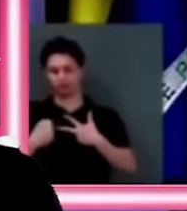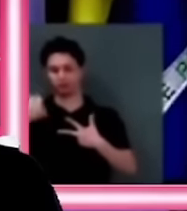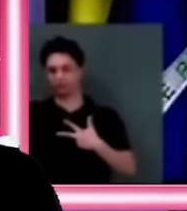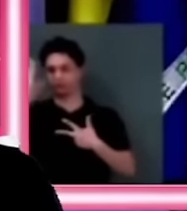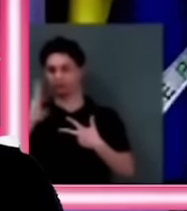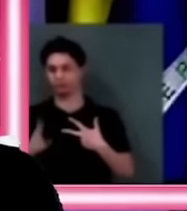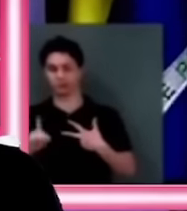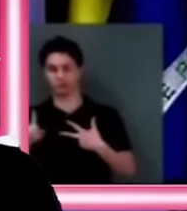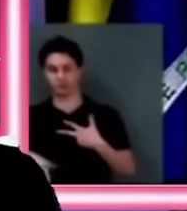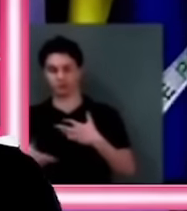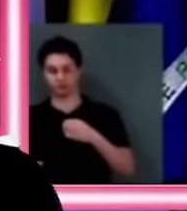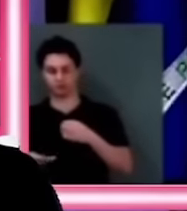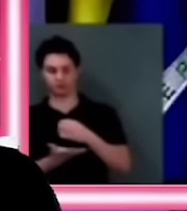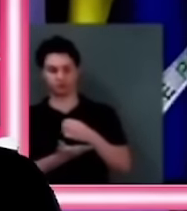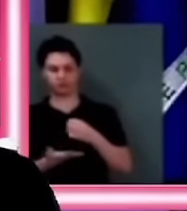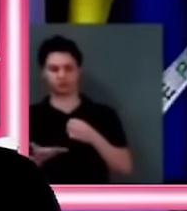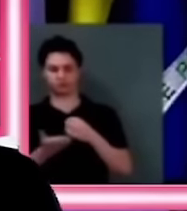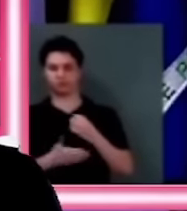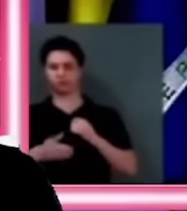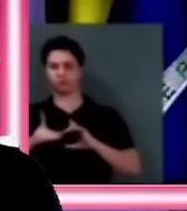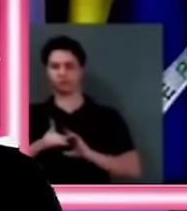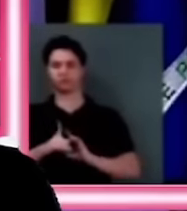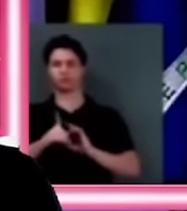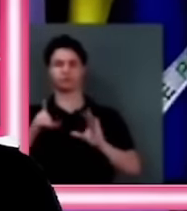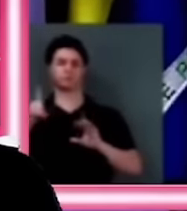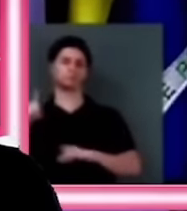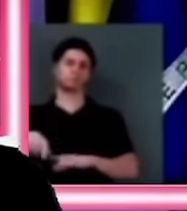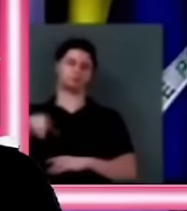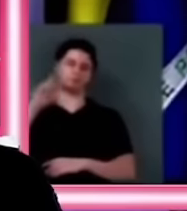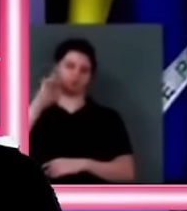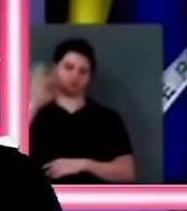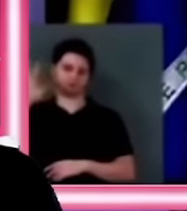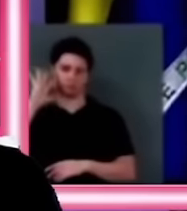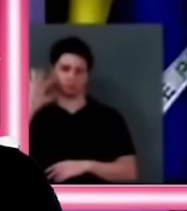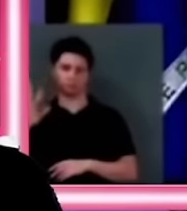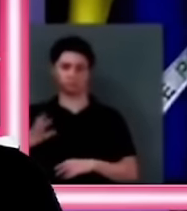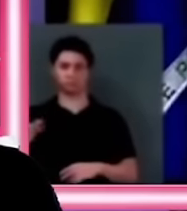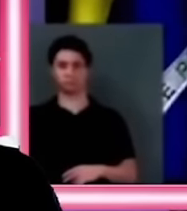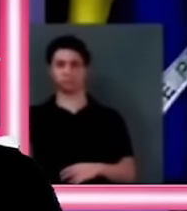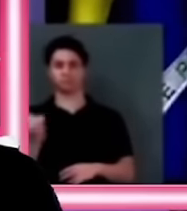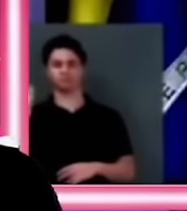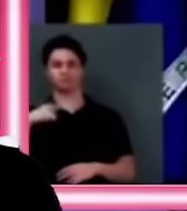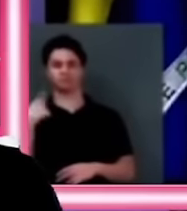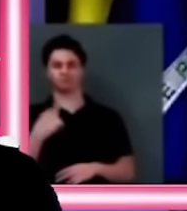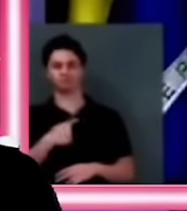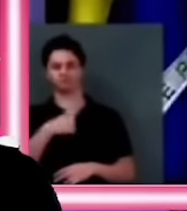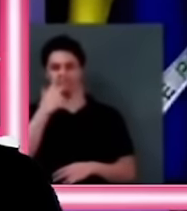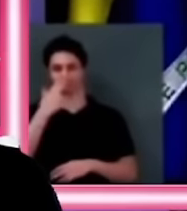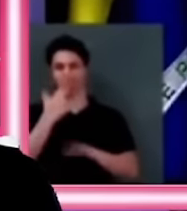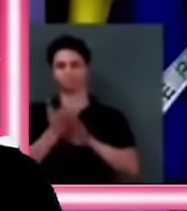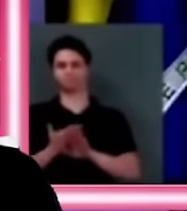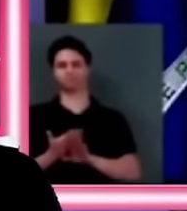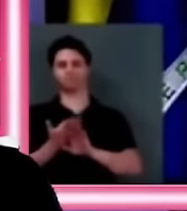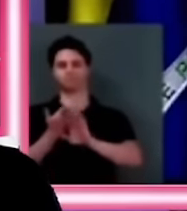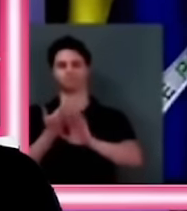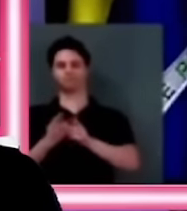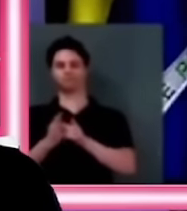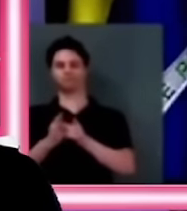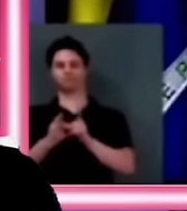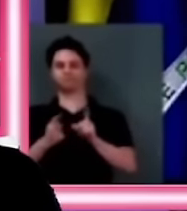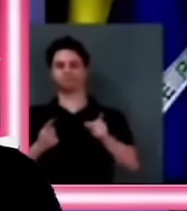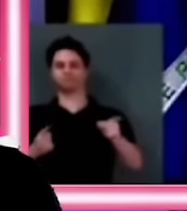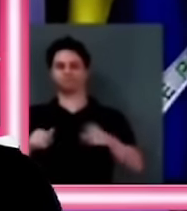a base da nossa democracia se tornou um sonho um ideal do qual nos distanciamos mais e mais a cada